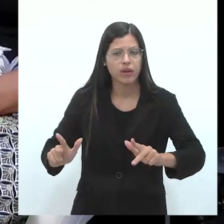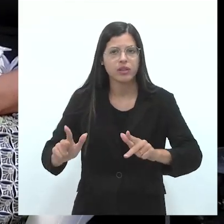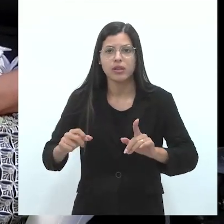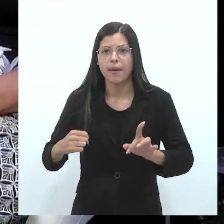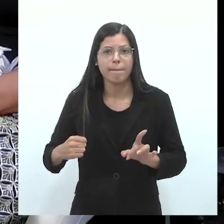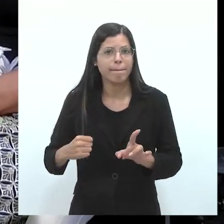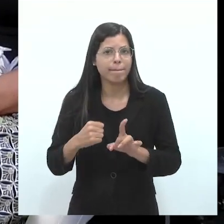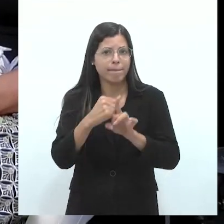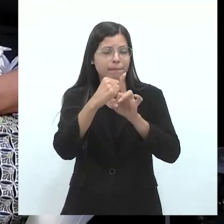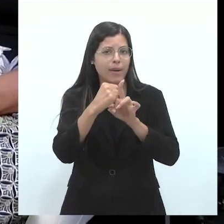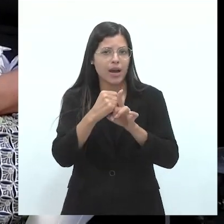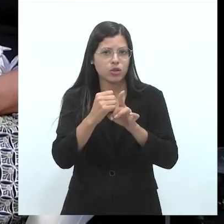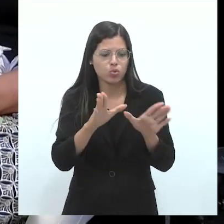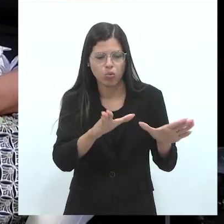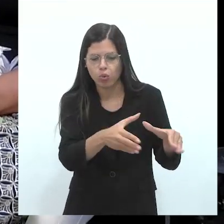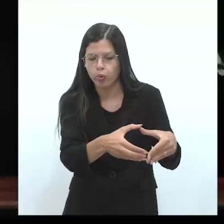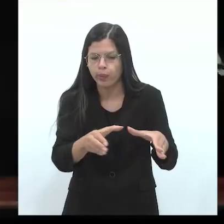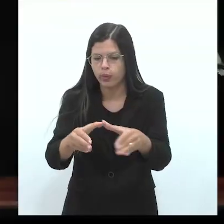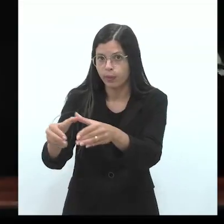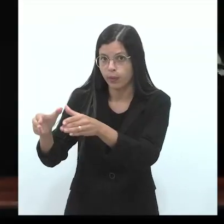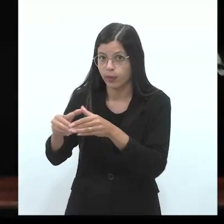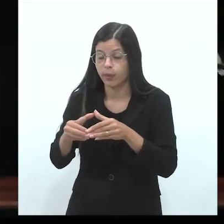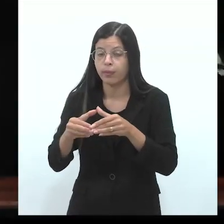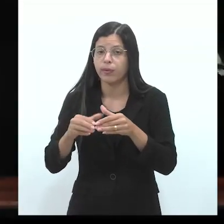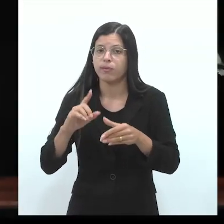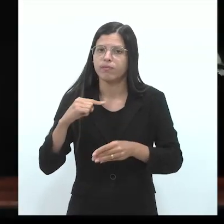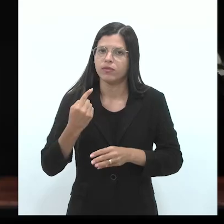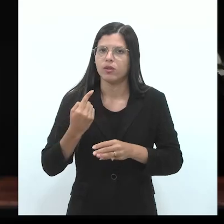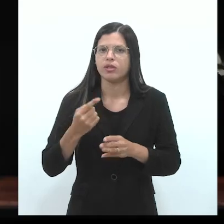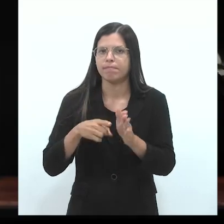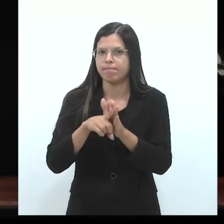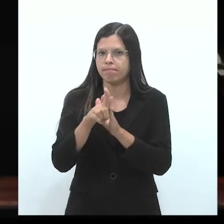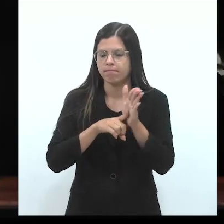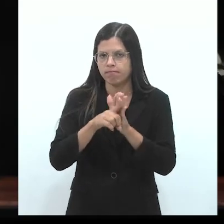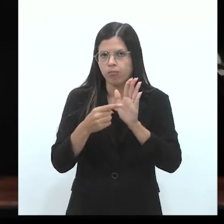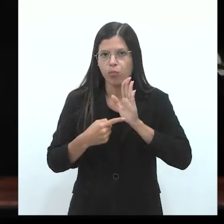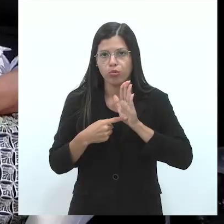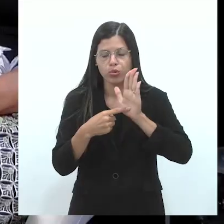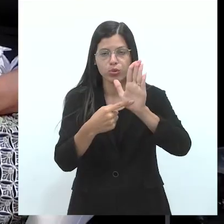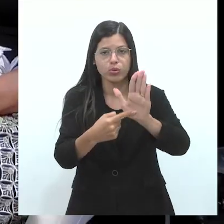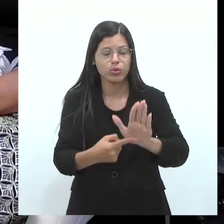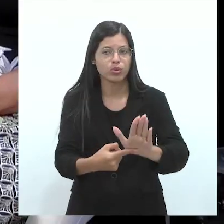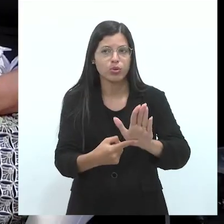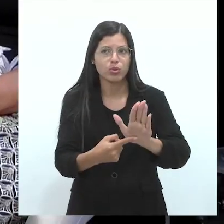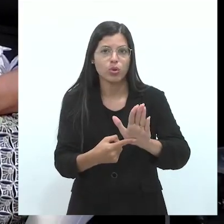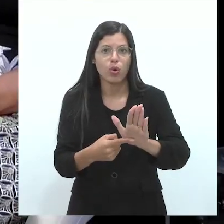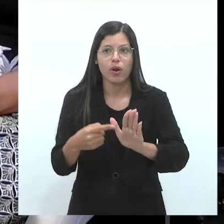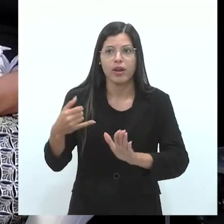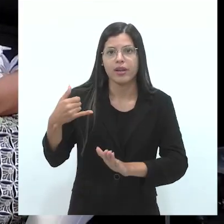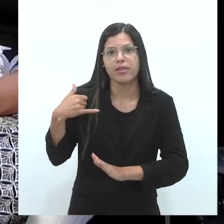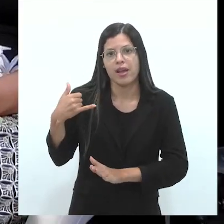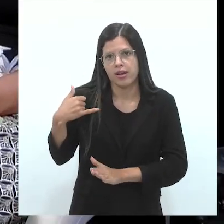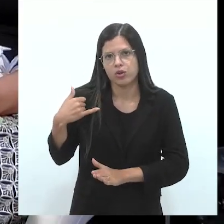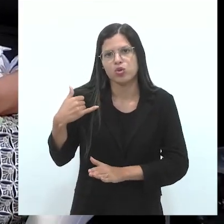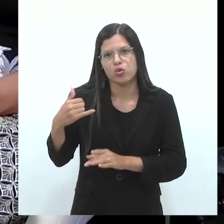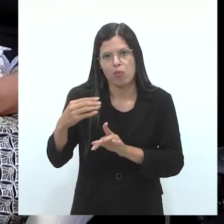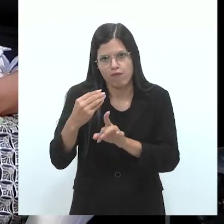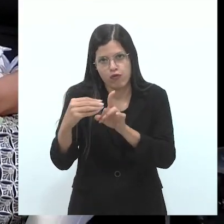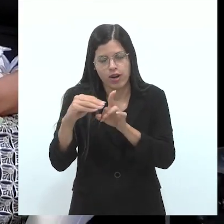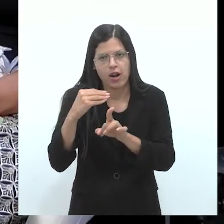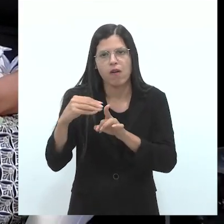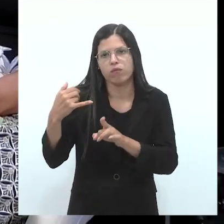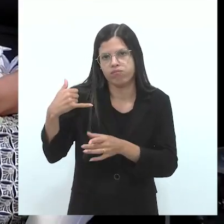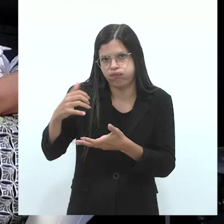qual seria o impacto para esses diferentes grupos. E aí o que o nosso trabalho mostrou foi que, considerando idade, são os idosos os